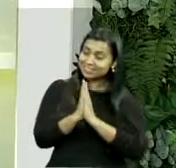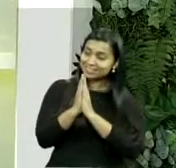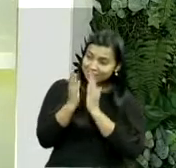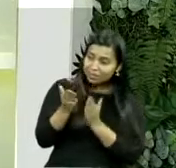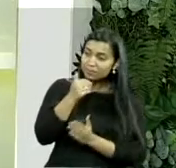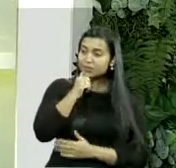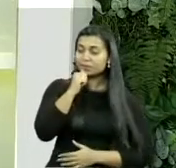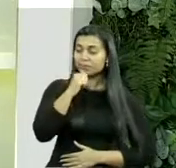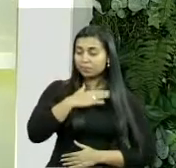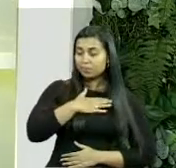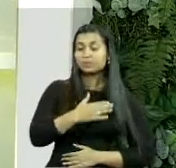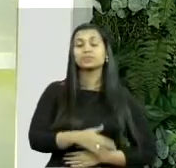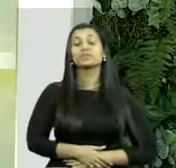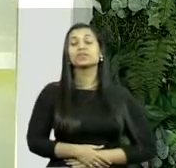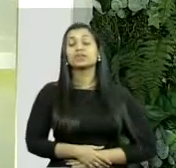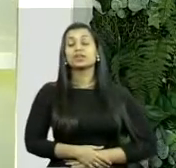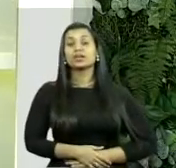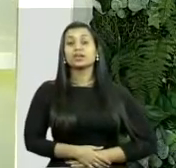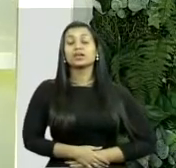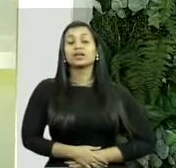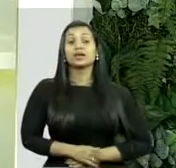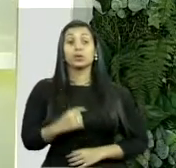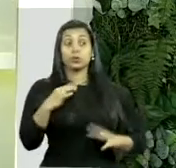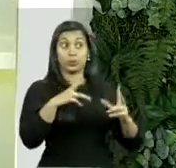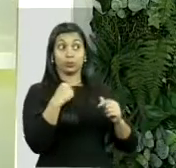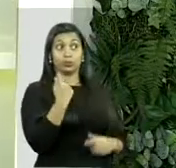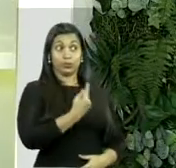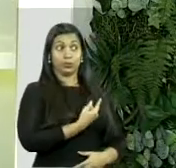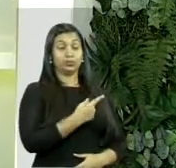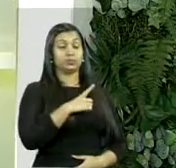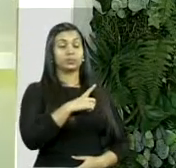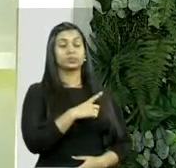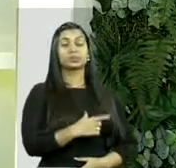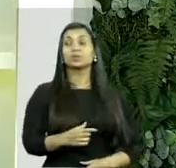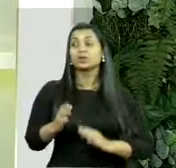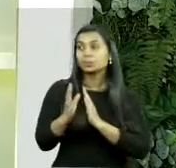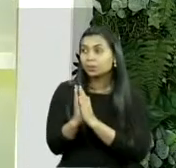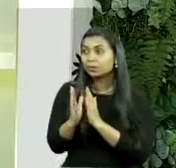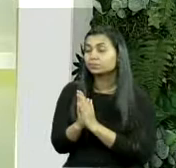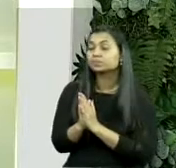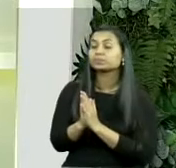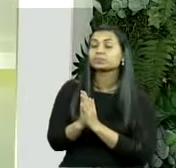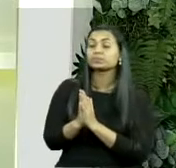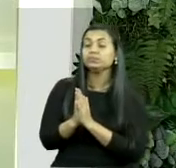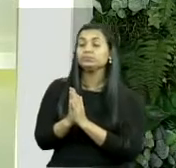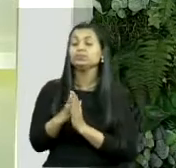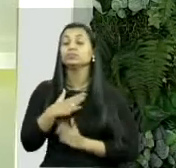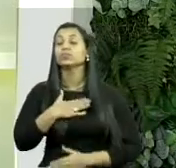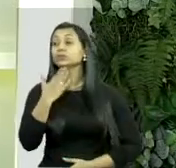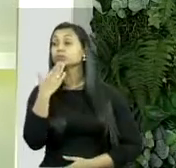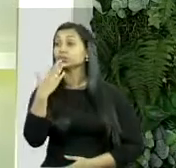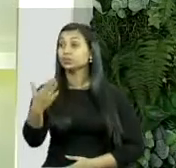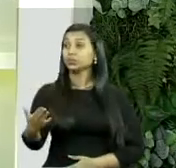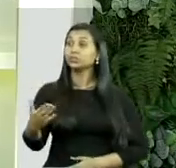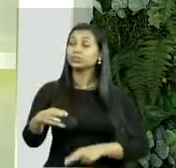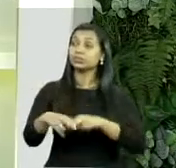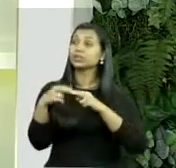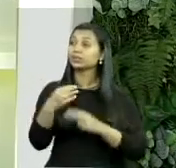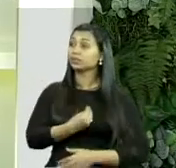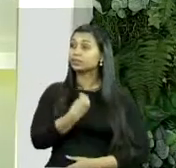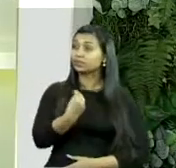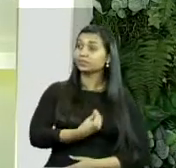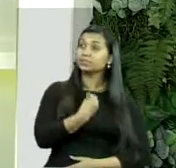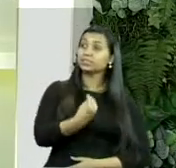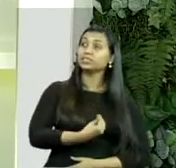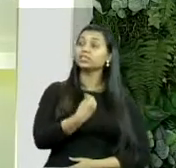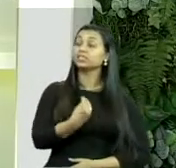para minha mãezinha. Ah, todos nós estamos. Viu? Amém. As minhas intenções, Lúcio, é pela vida